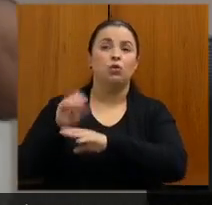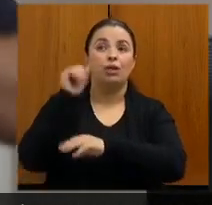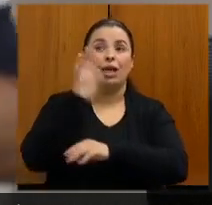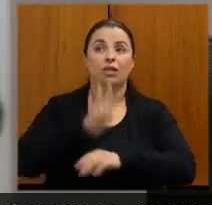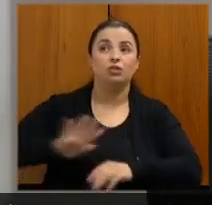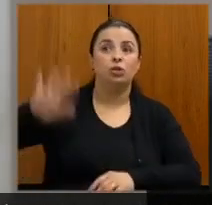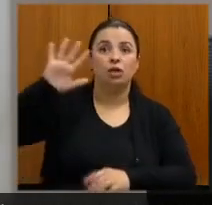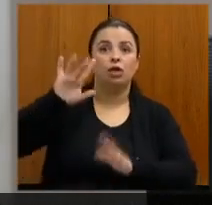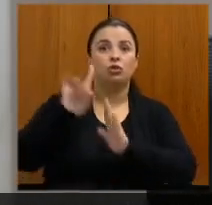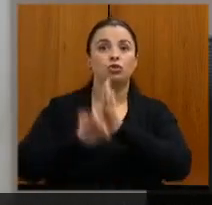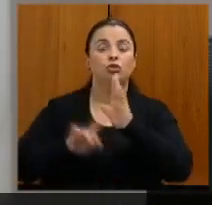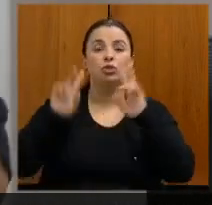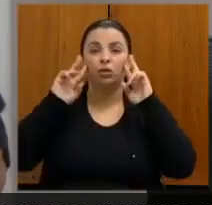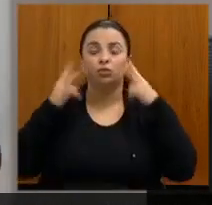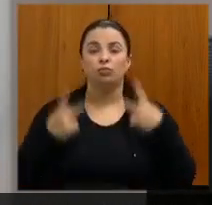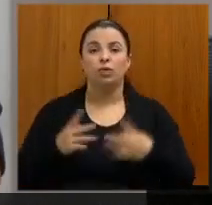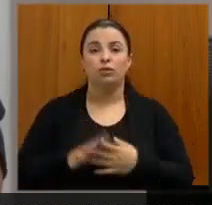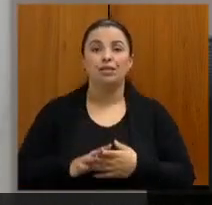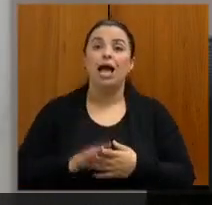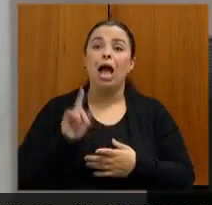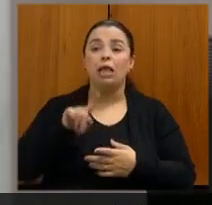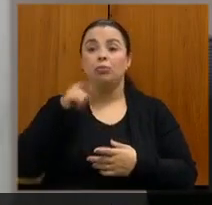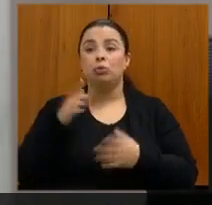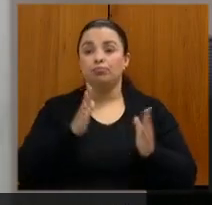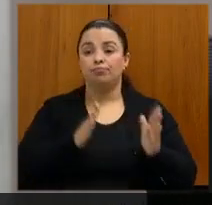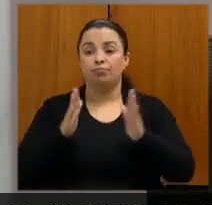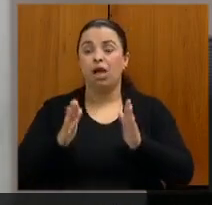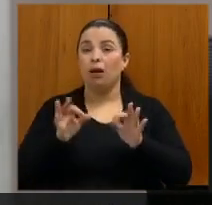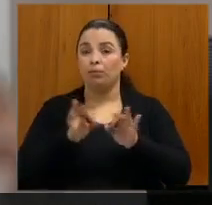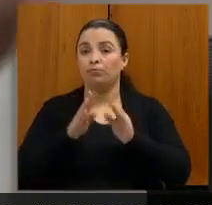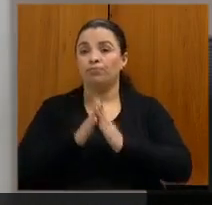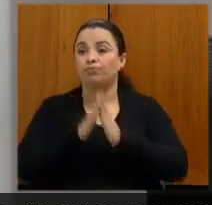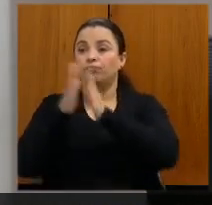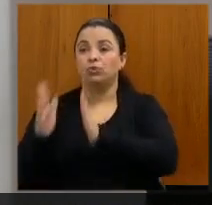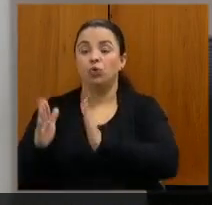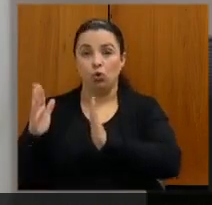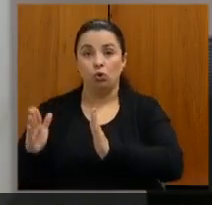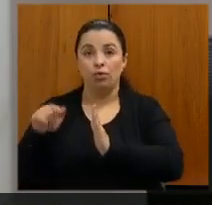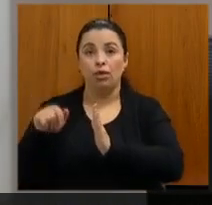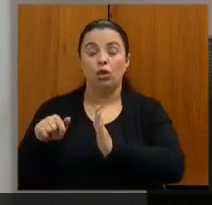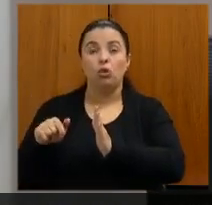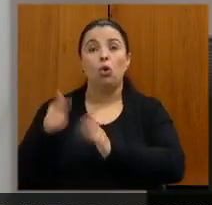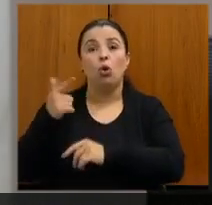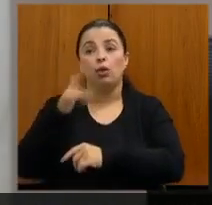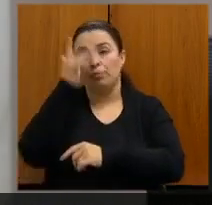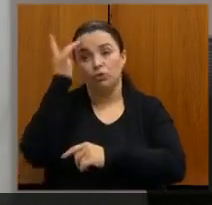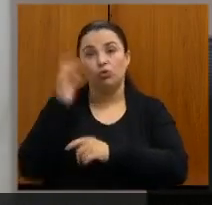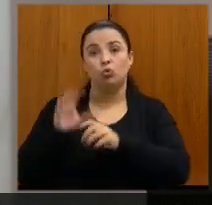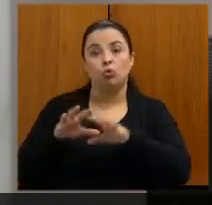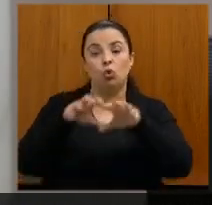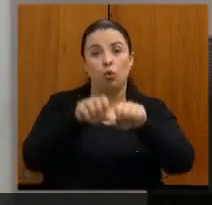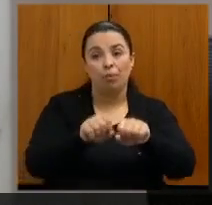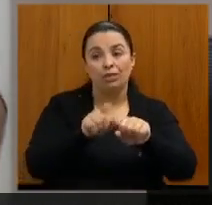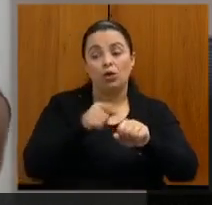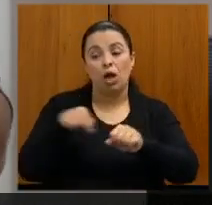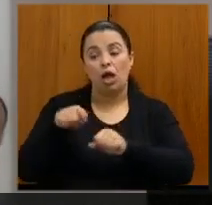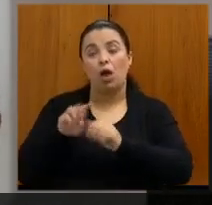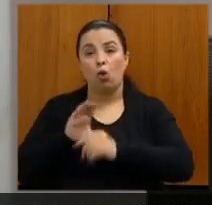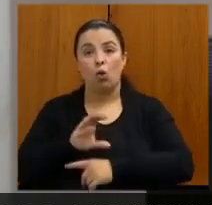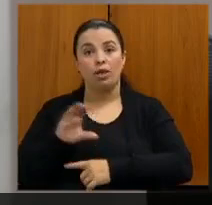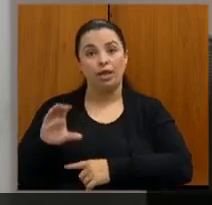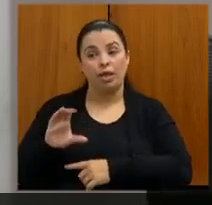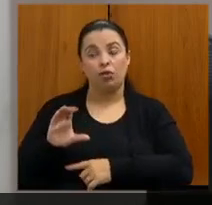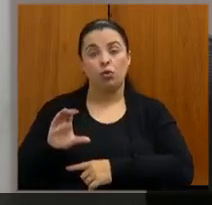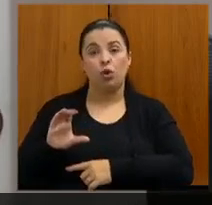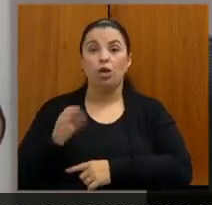aí num determinado momento na outra gestão é alguém de uma ocupação que coordena e o governo do estado assim né